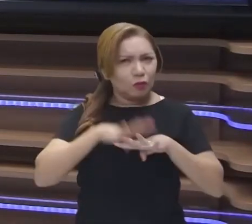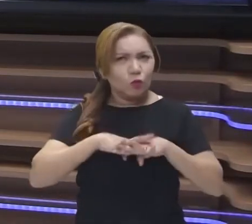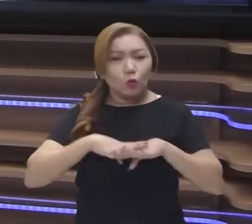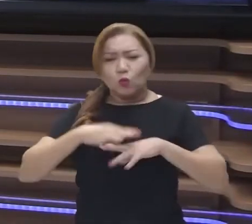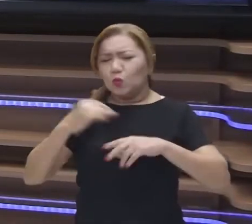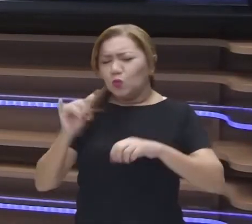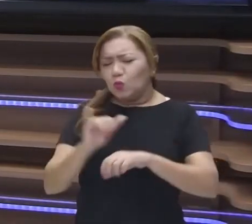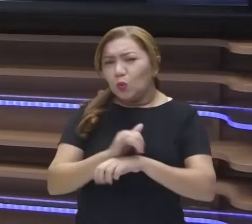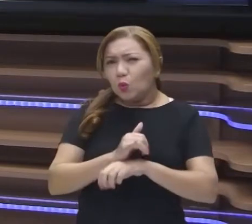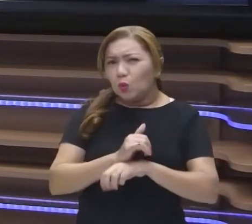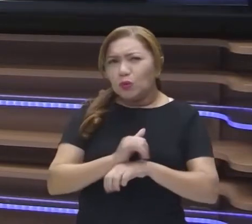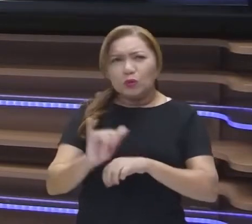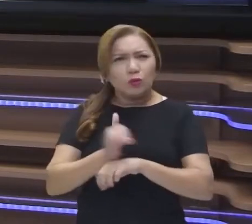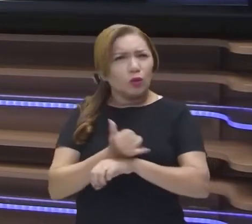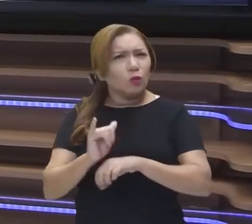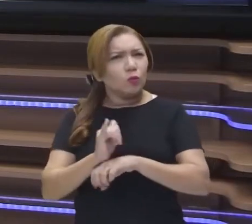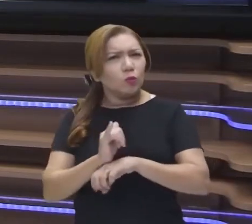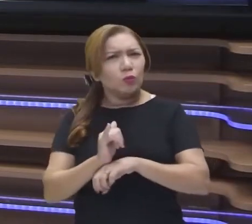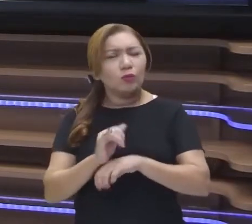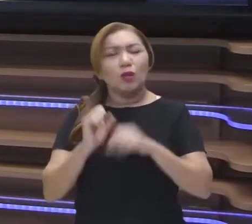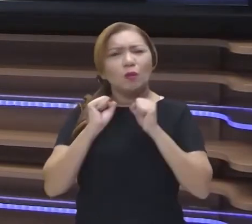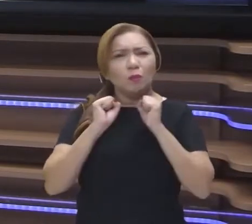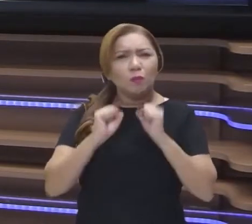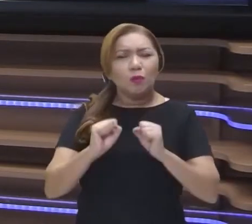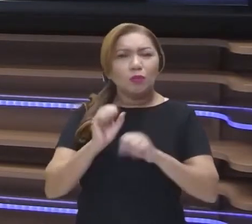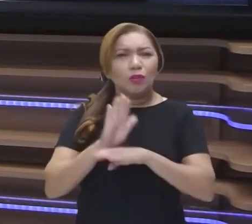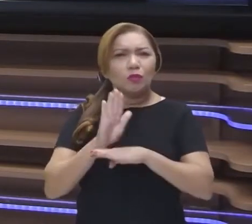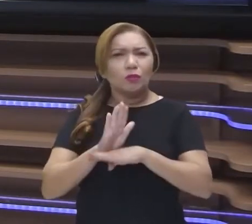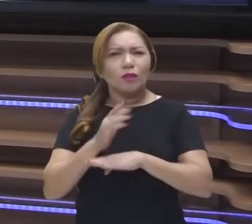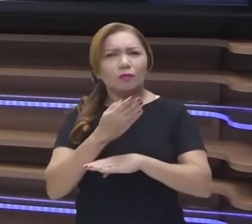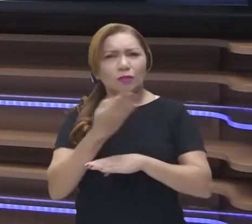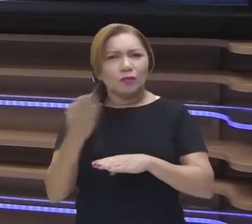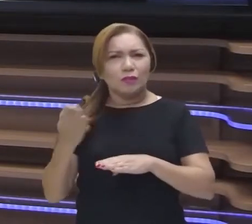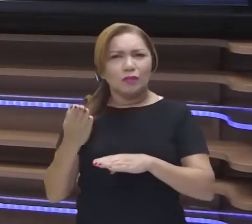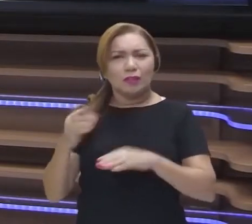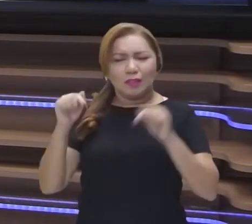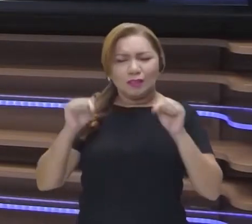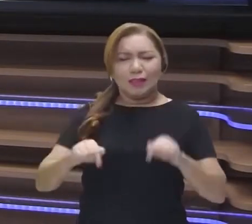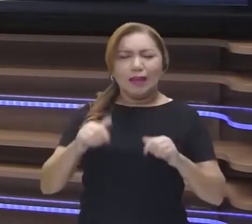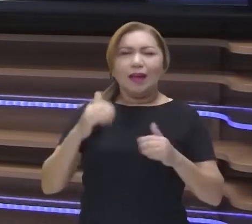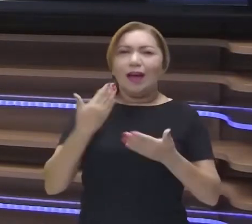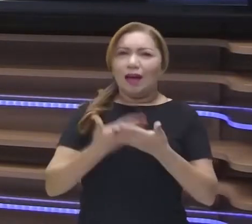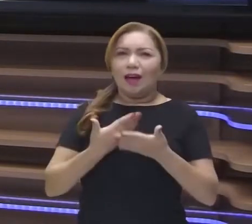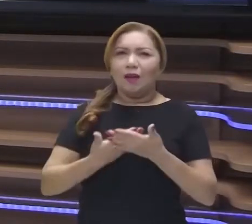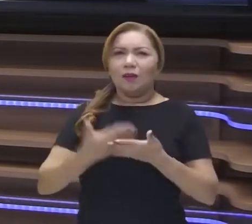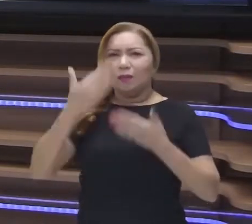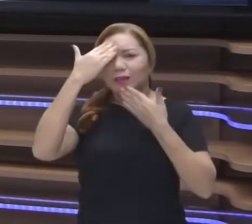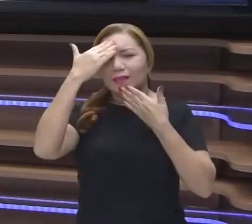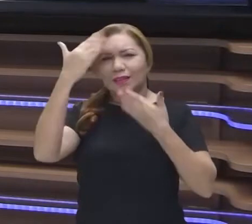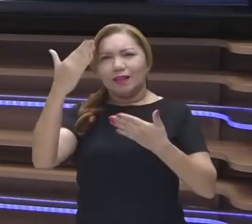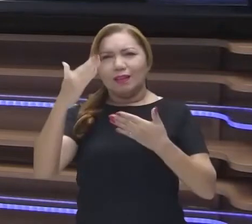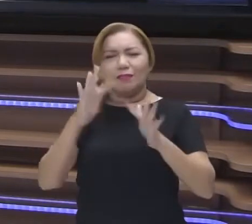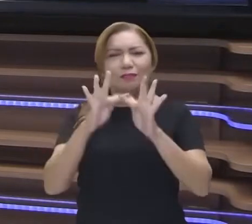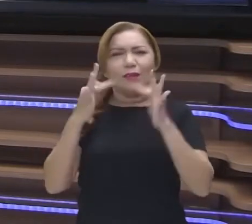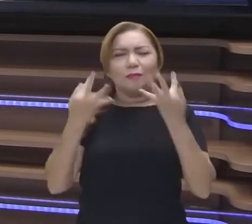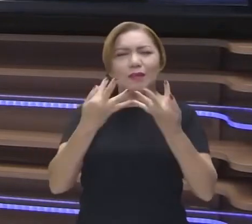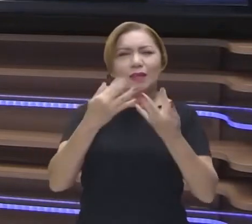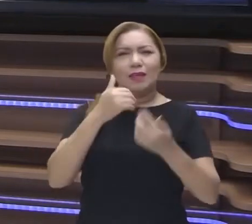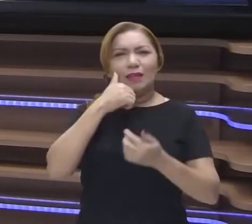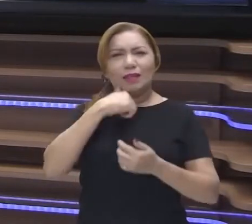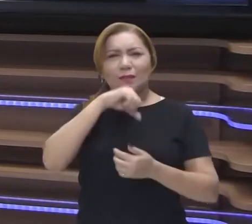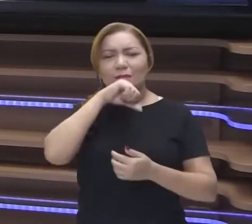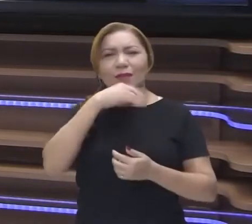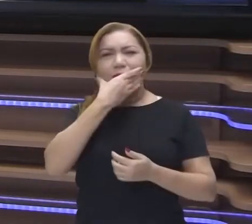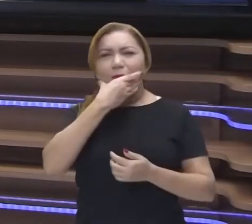sua disposição para que a gente possa arrebentar a boca do balão nessa super aula. Obrigado aí aos pais que estão acompanhando, os